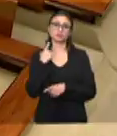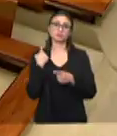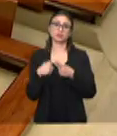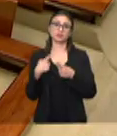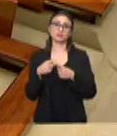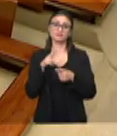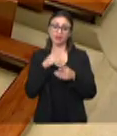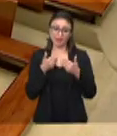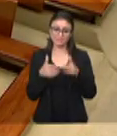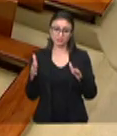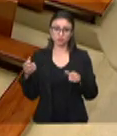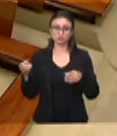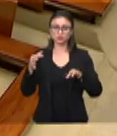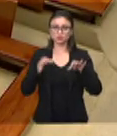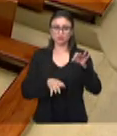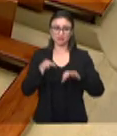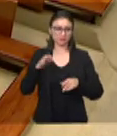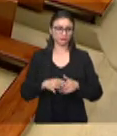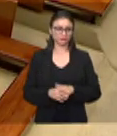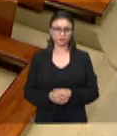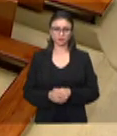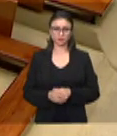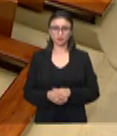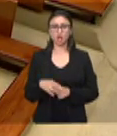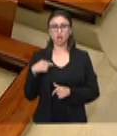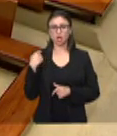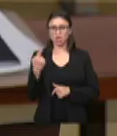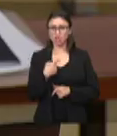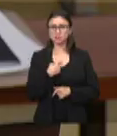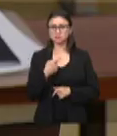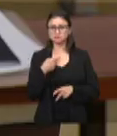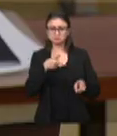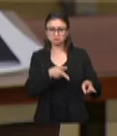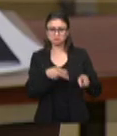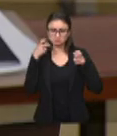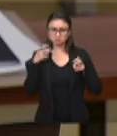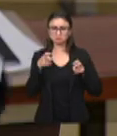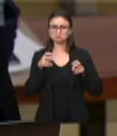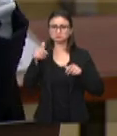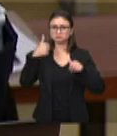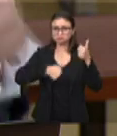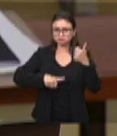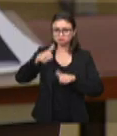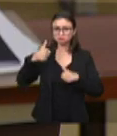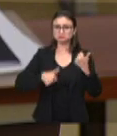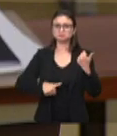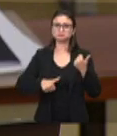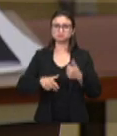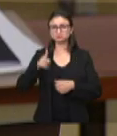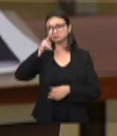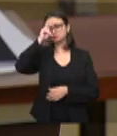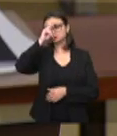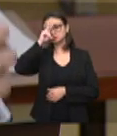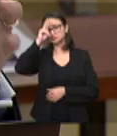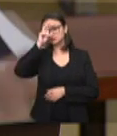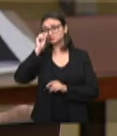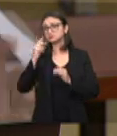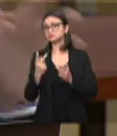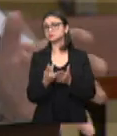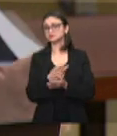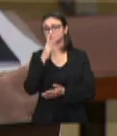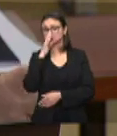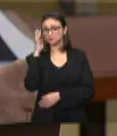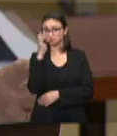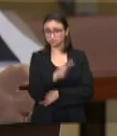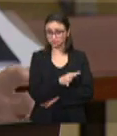Vossa Excelência me permite, o que nós verificamos nos casos... Ministro Lewandowski. Aqui, e cito de lembrança, é o seguinte: